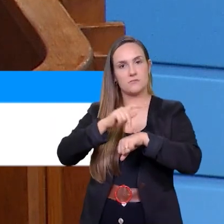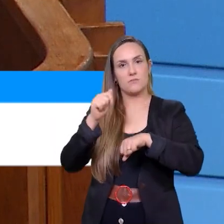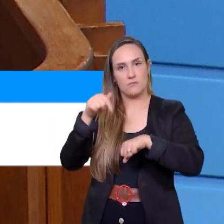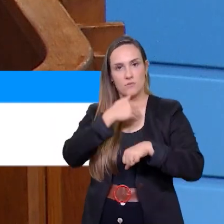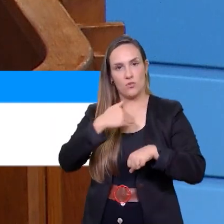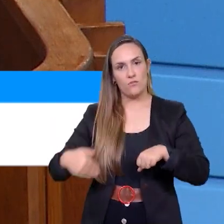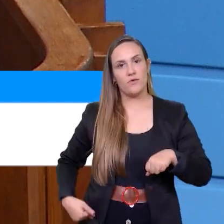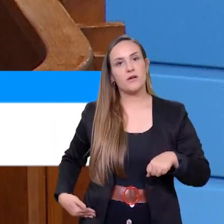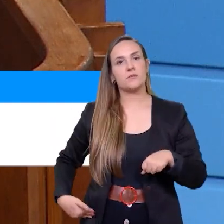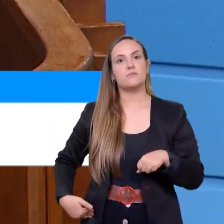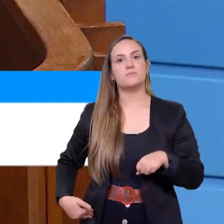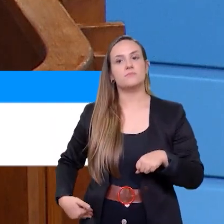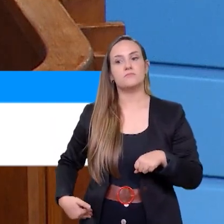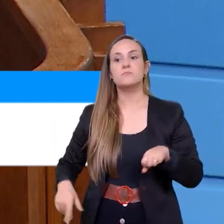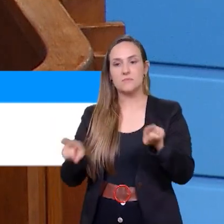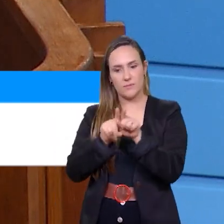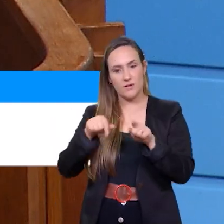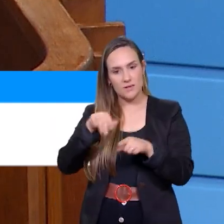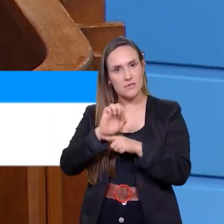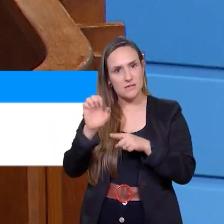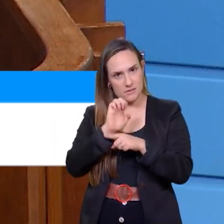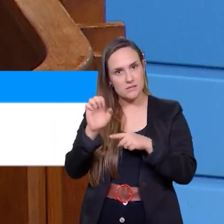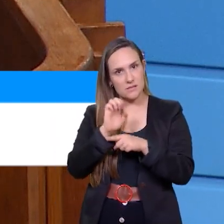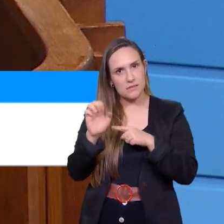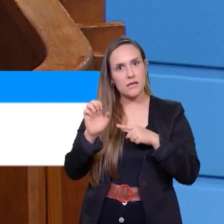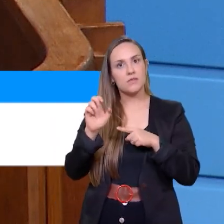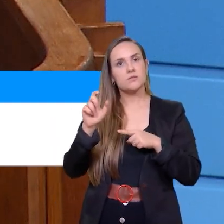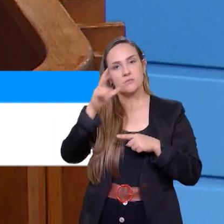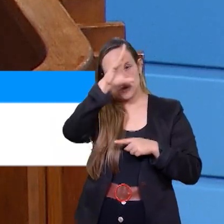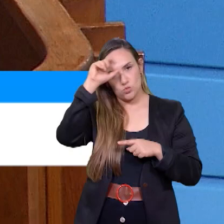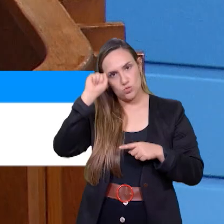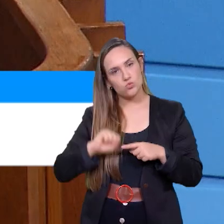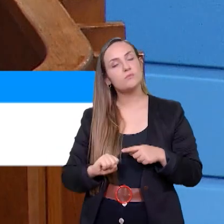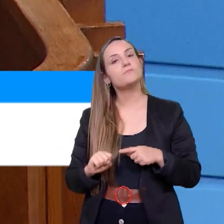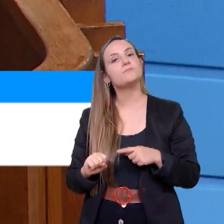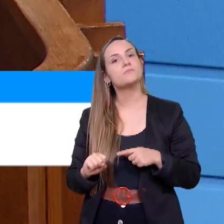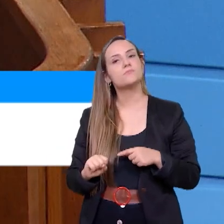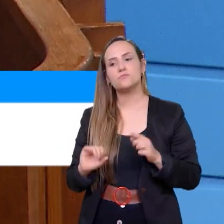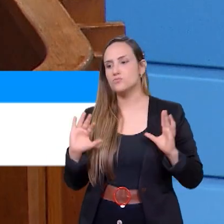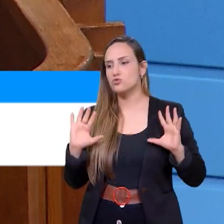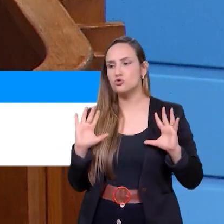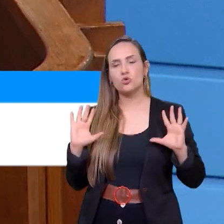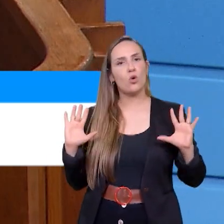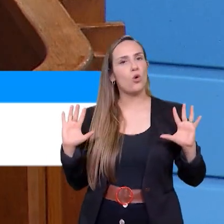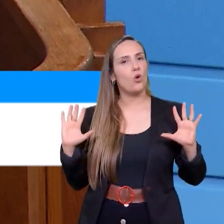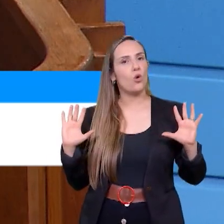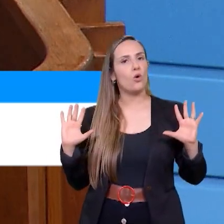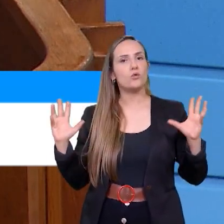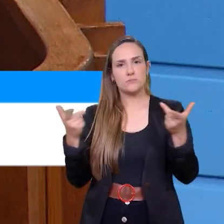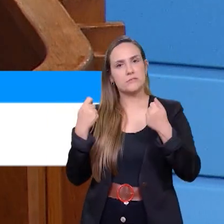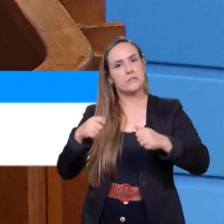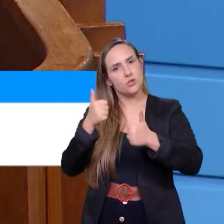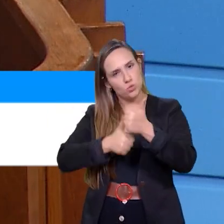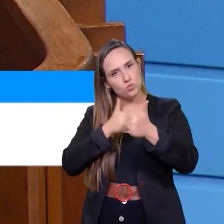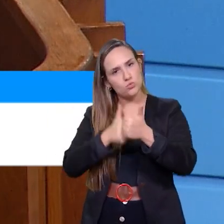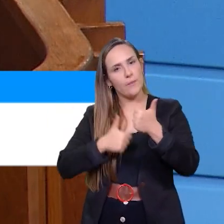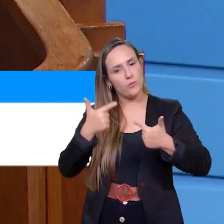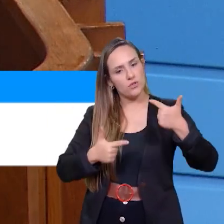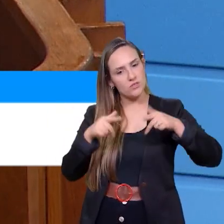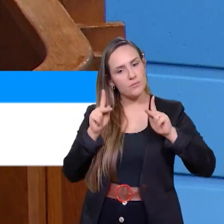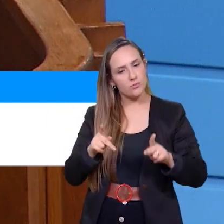Estado brasileiro, do Estado Unidade Federativa do Mato Grosso do Sul, políticas públicas que lhe assegurem isso.